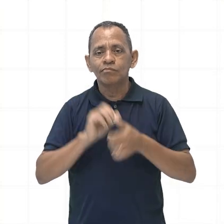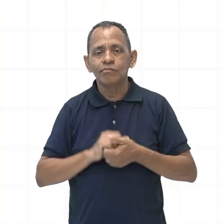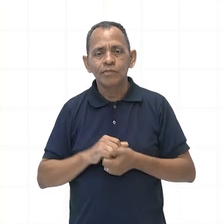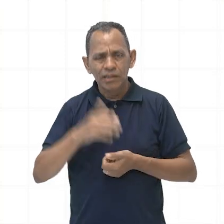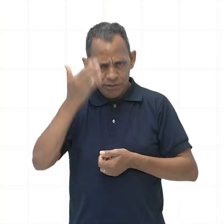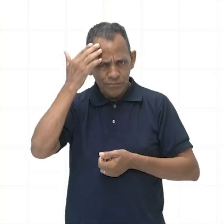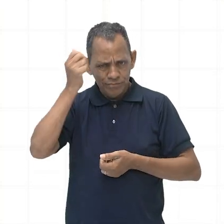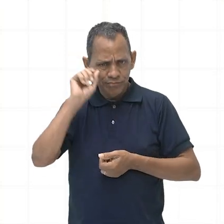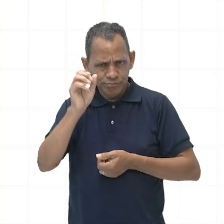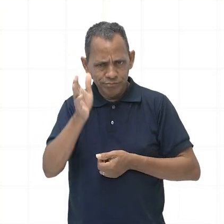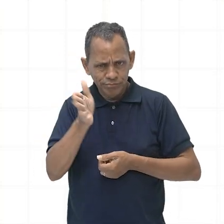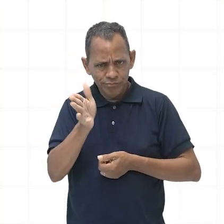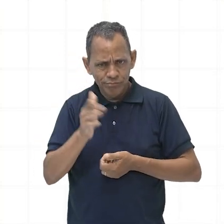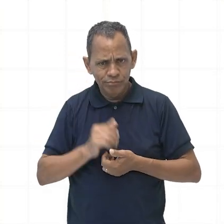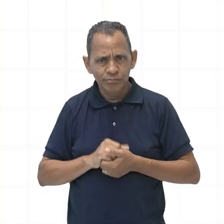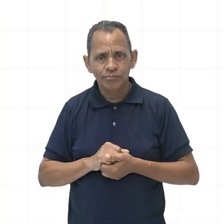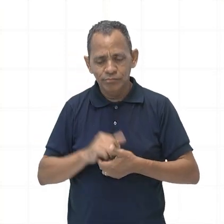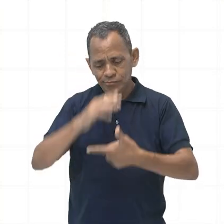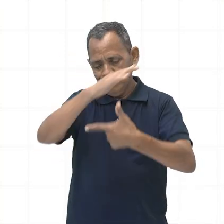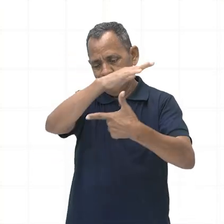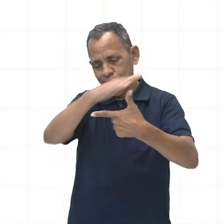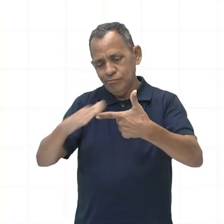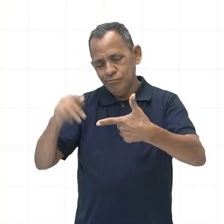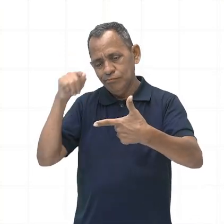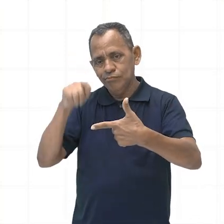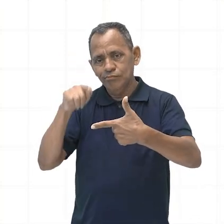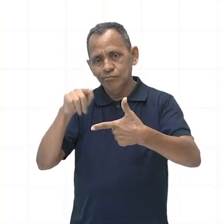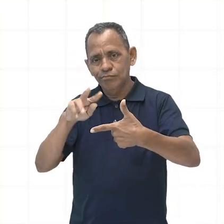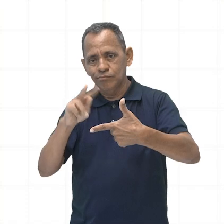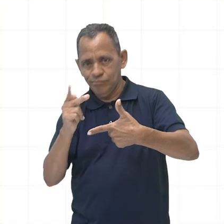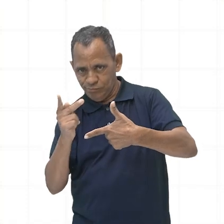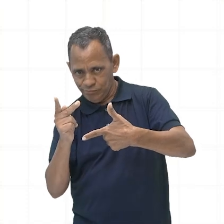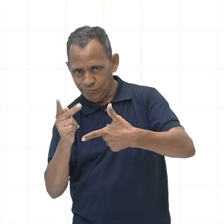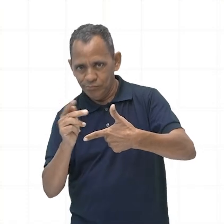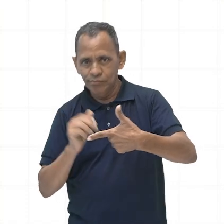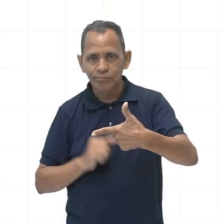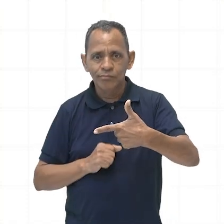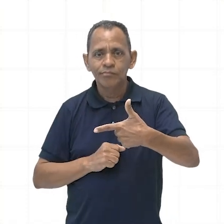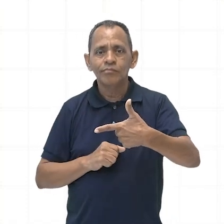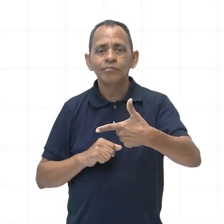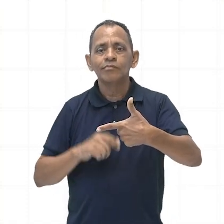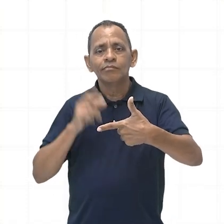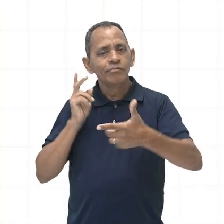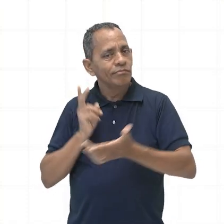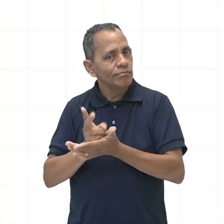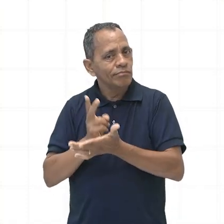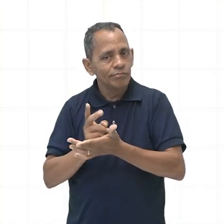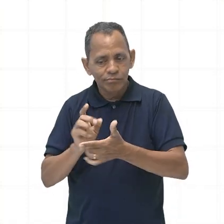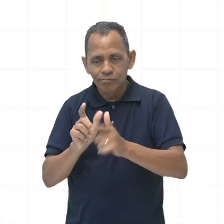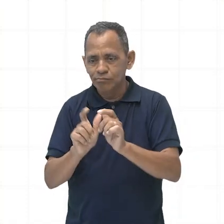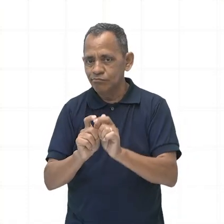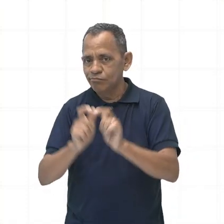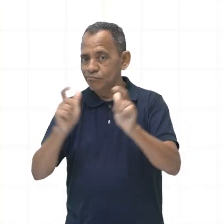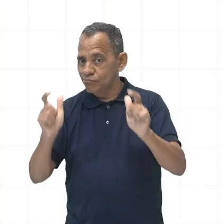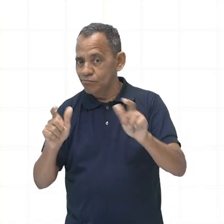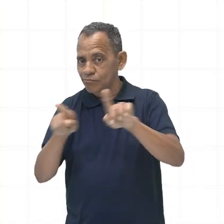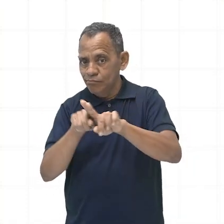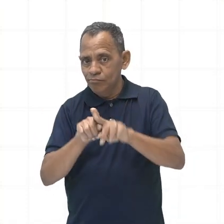hipotenusa e cateto? Sabe, mesmo sem a questão dizer, porque a hipotenusa sempre vai ser a maior.